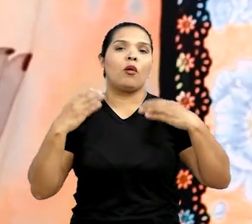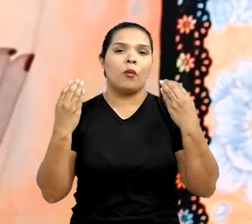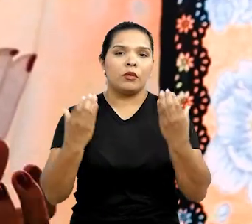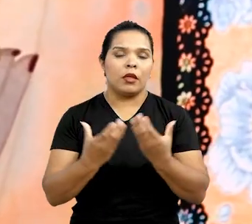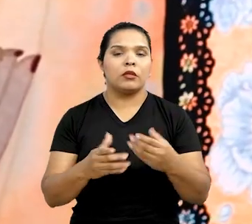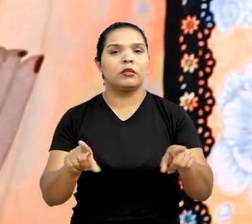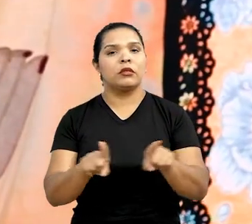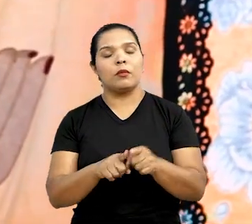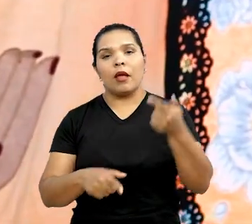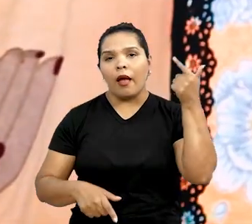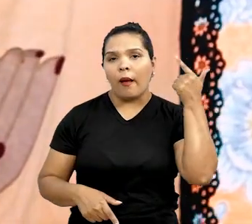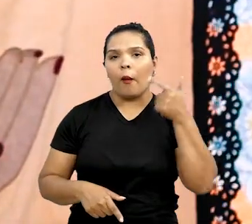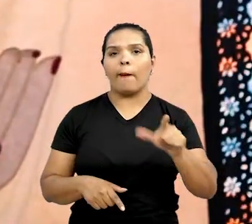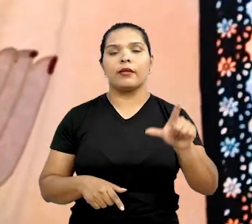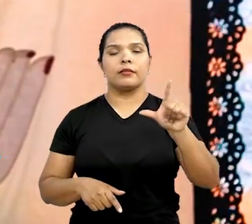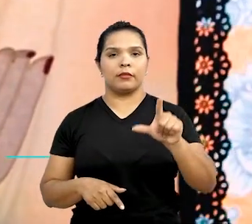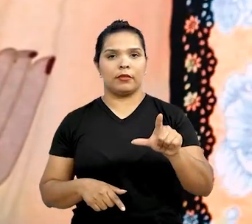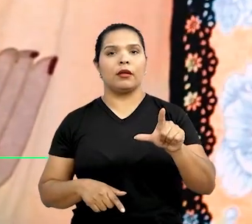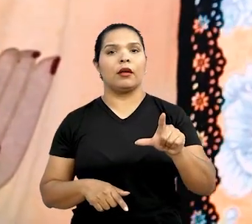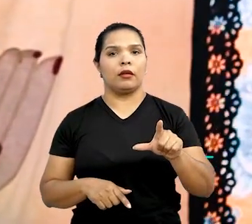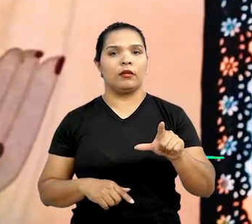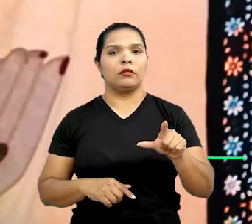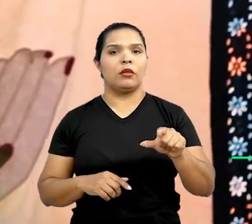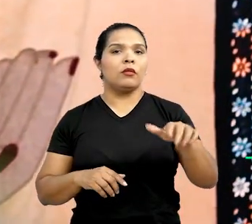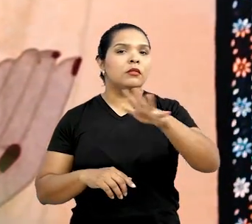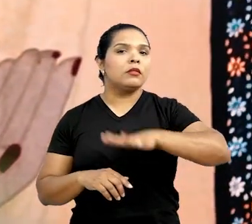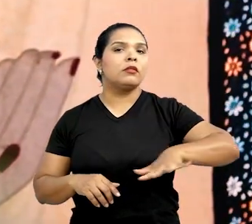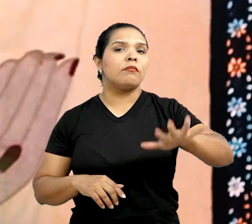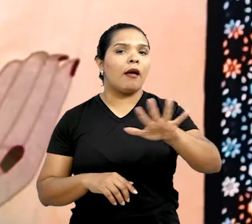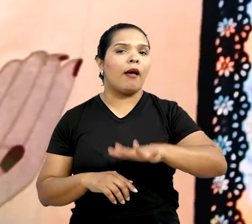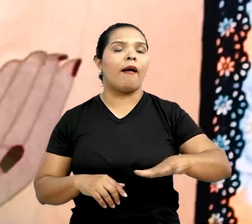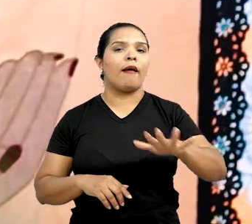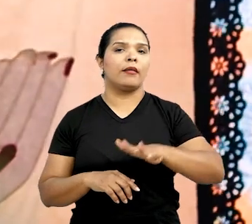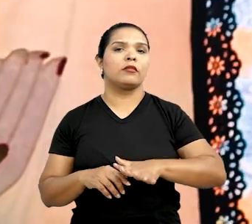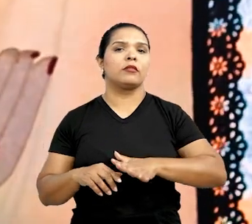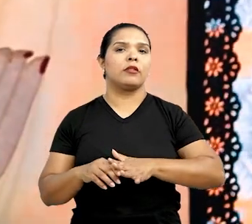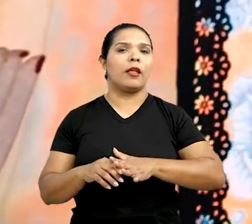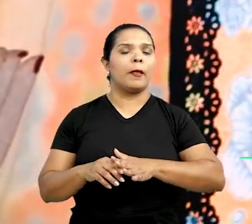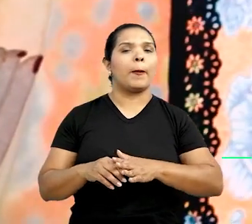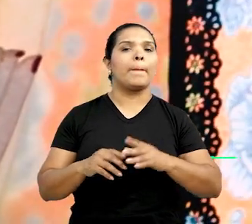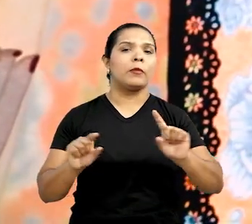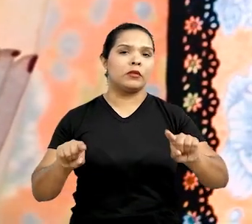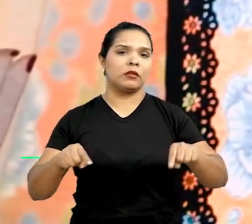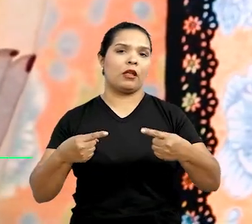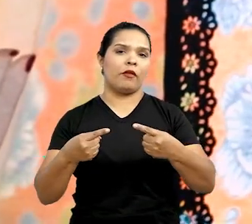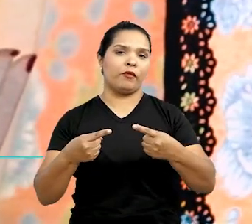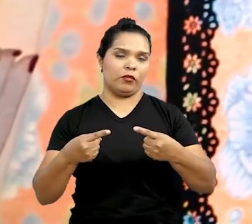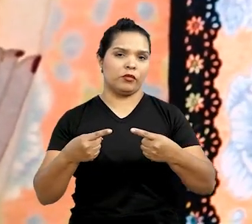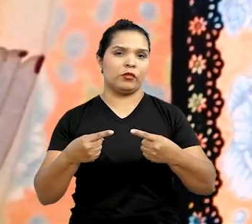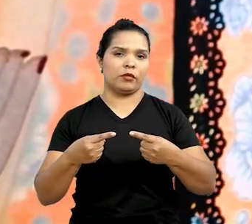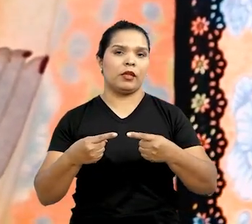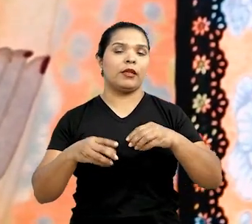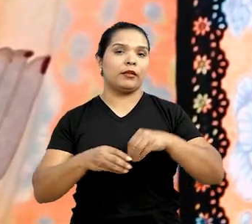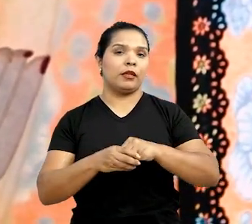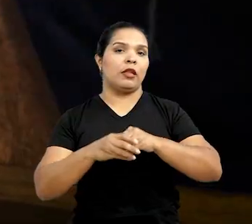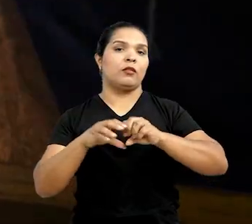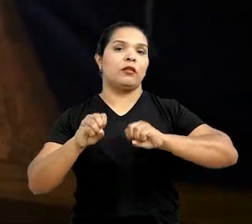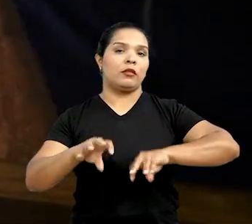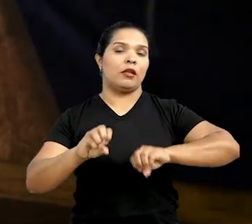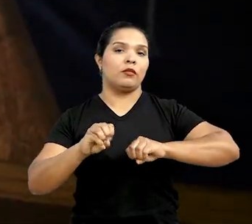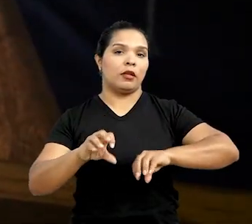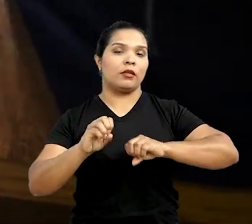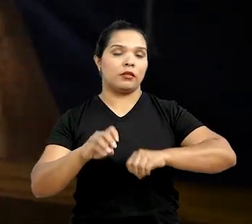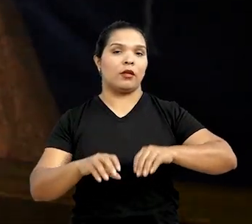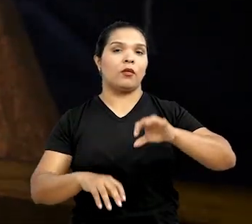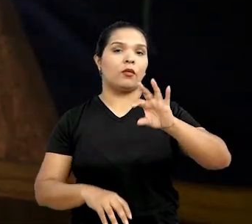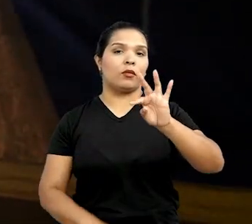e alcançando os espaços a partir das demandas e dos desafios que estão colocados para a gente na educação. O TEAR